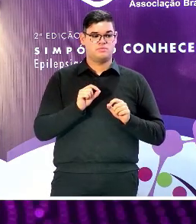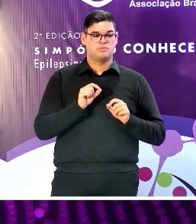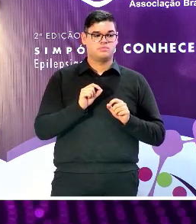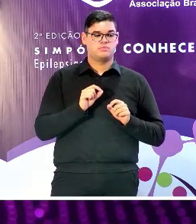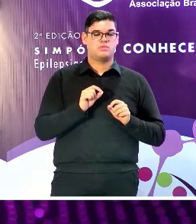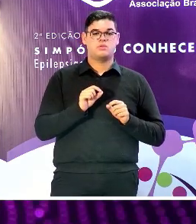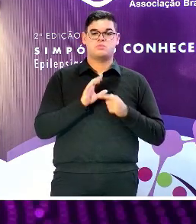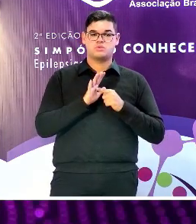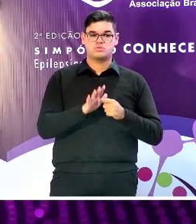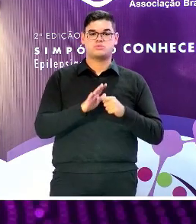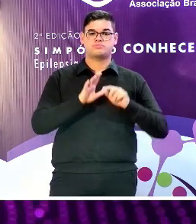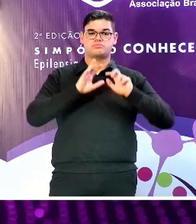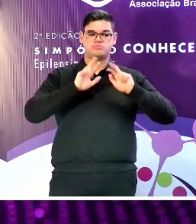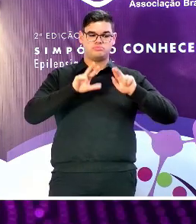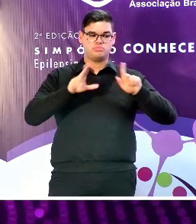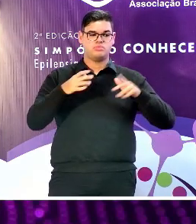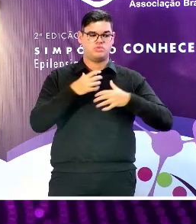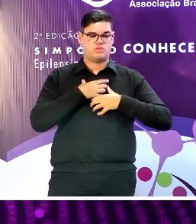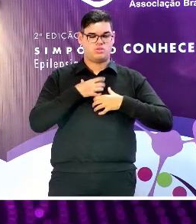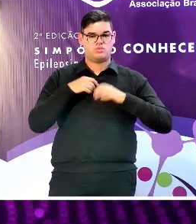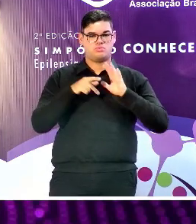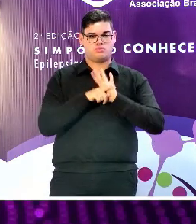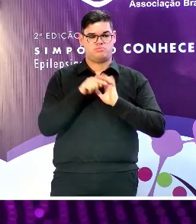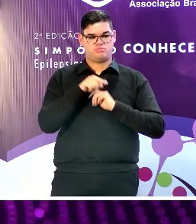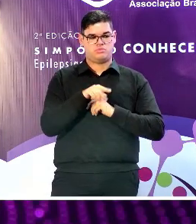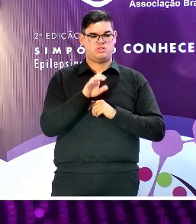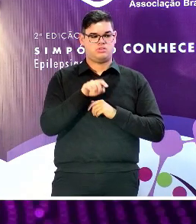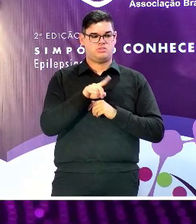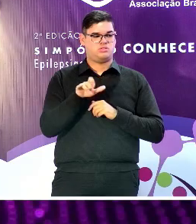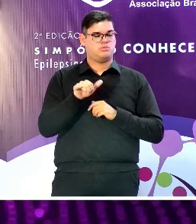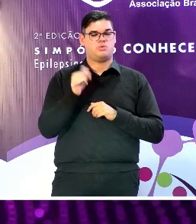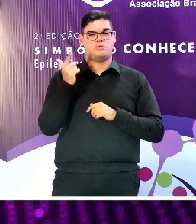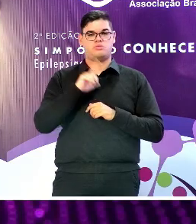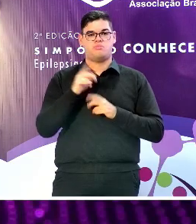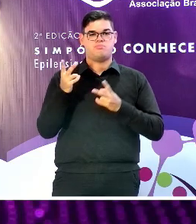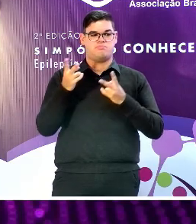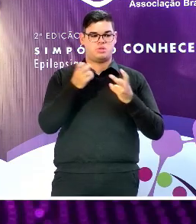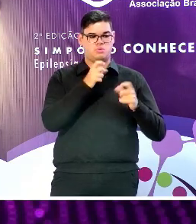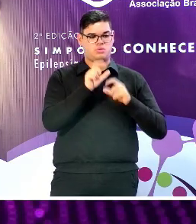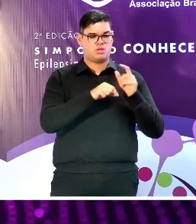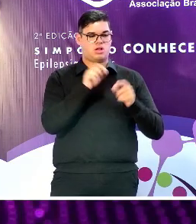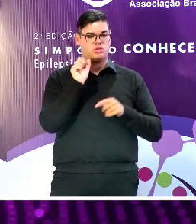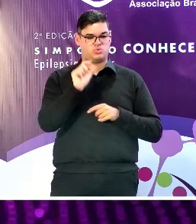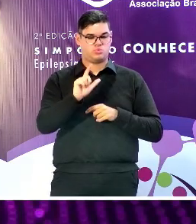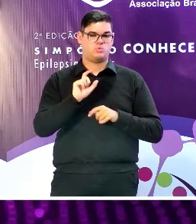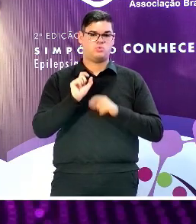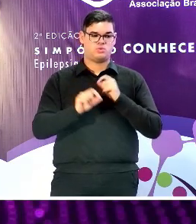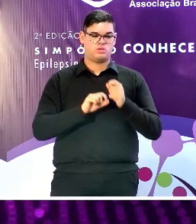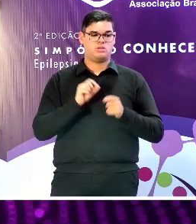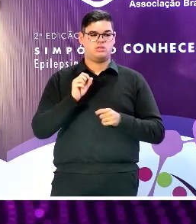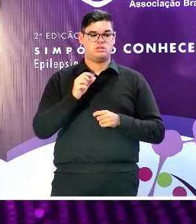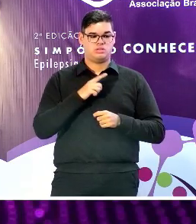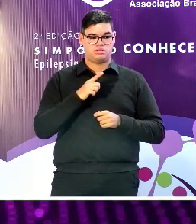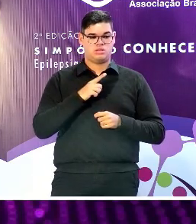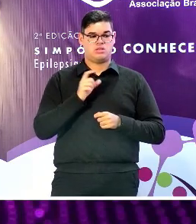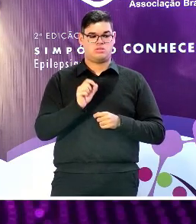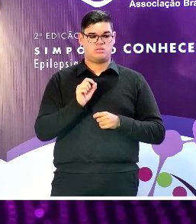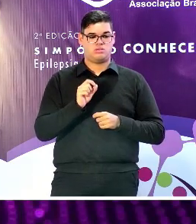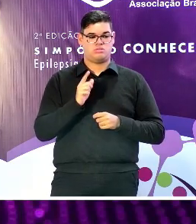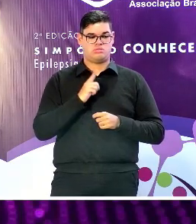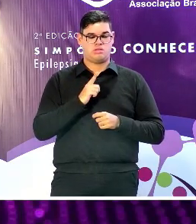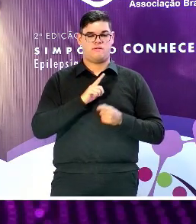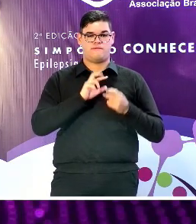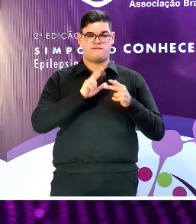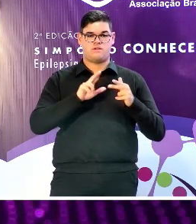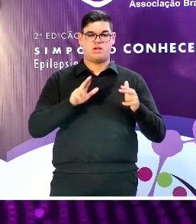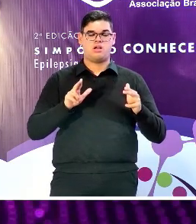isoformas da enzima. E a gente conseguiu perceber ali em azul que existia uma certa especificidade desse composto que